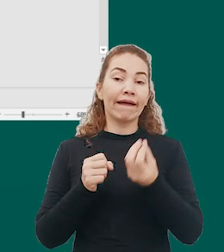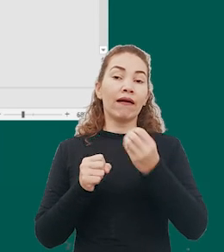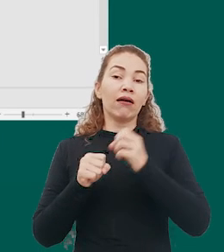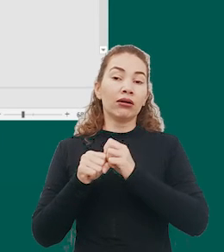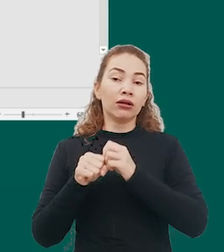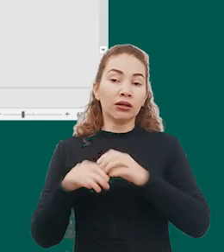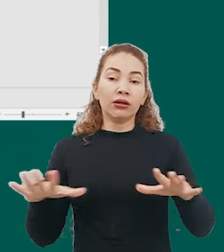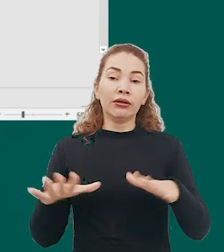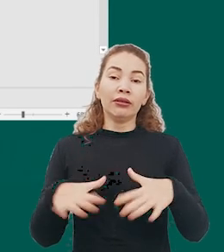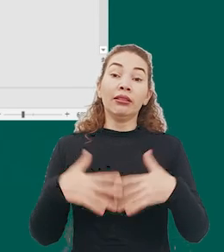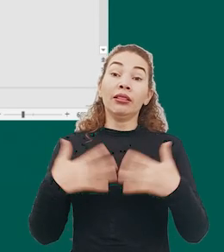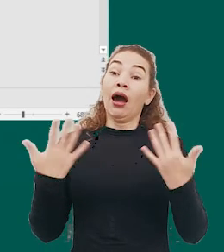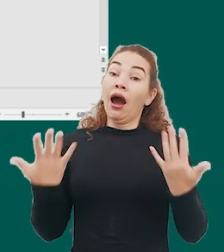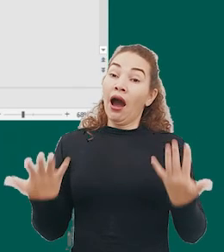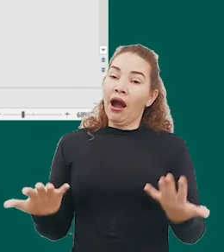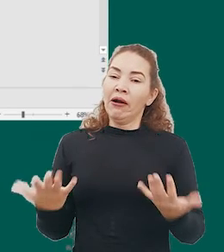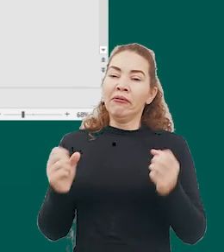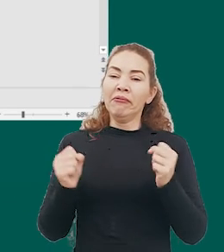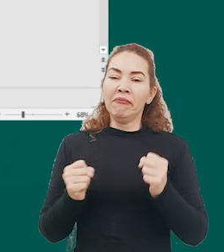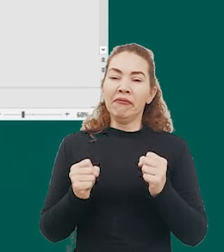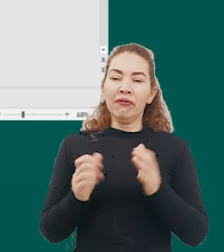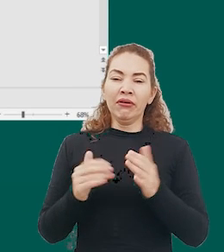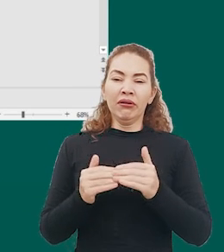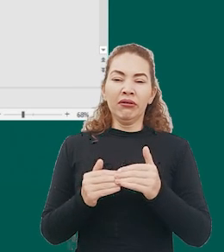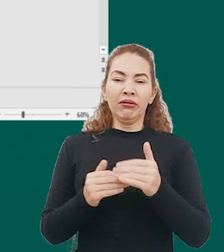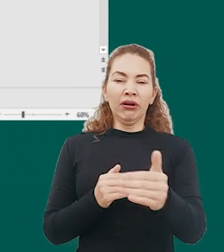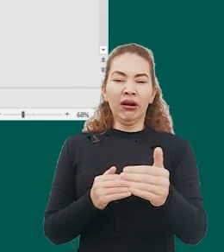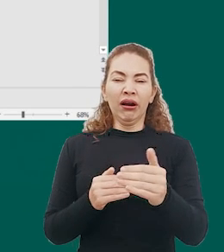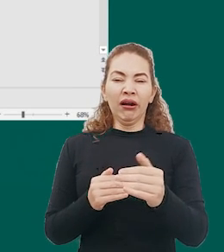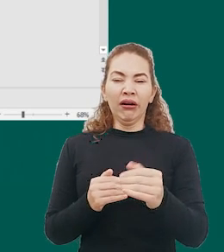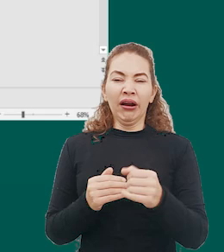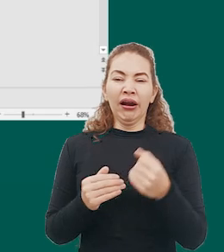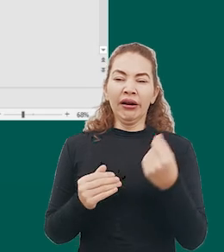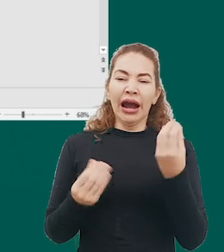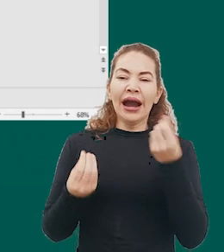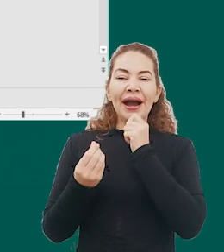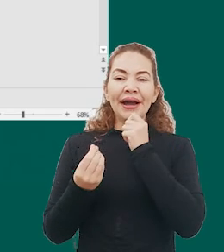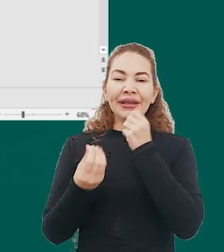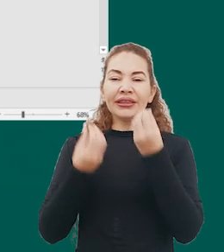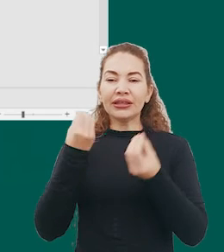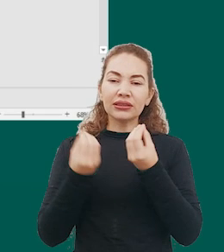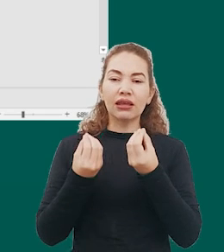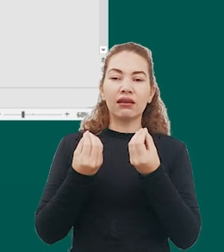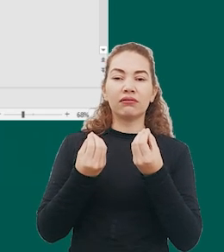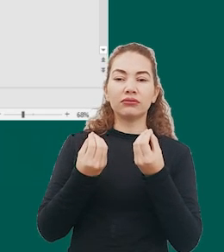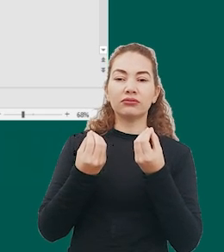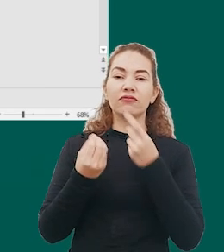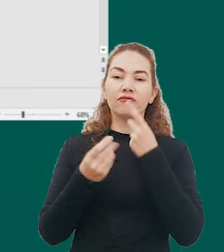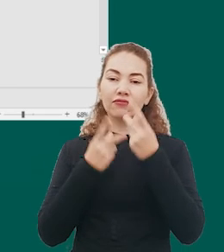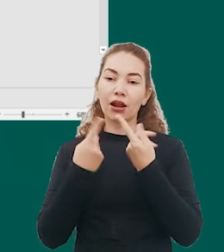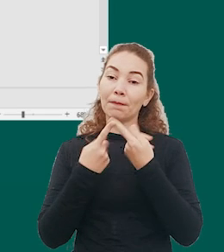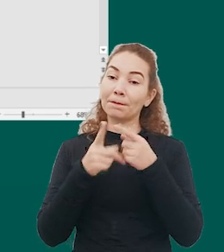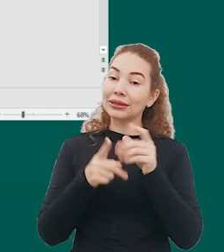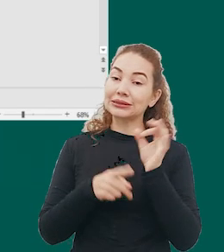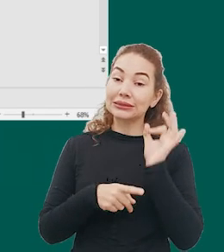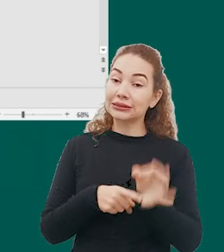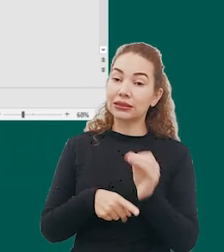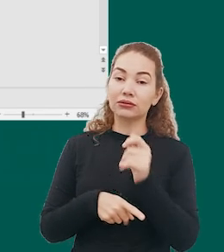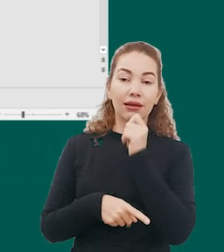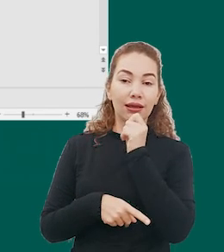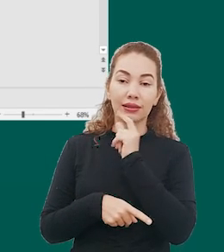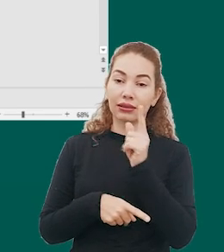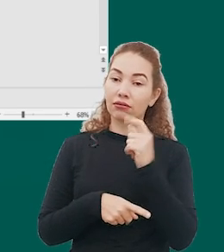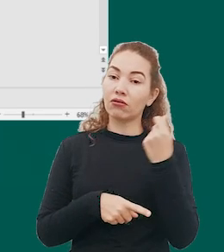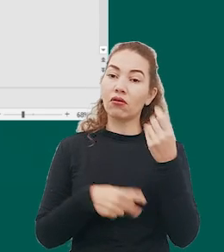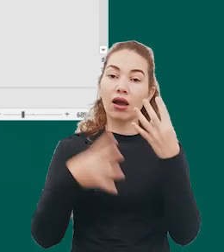pandemia, talvez haja prorrogação. Rumores existem, mas não está ainda confirmado. Então, precisamos ficar atento a